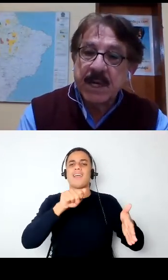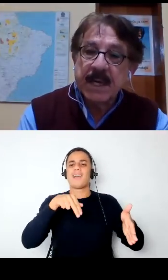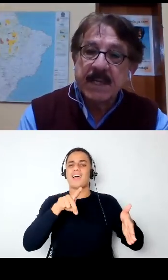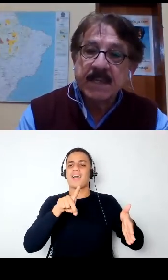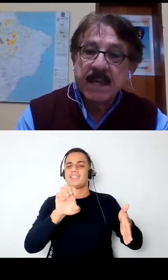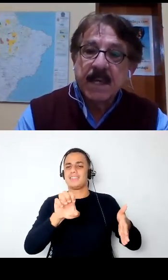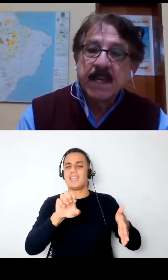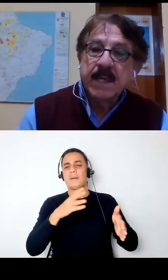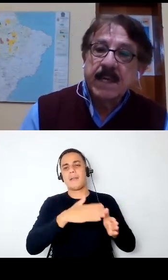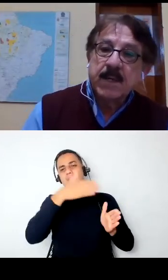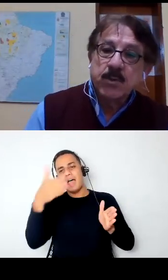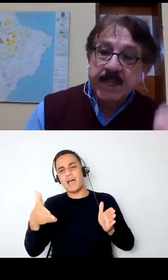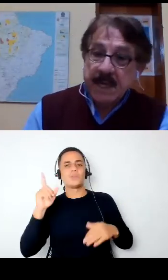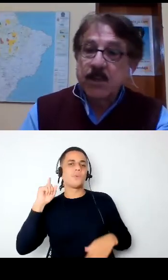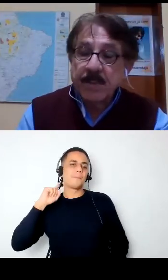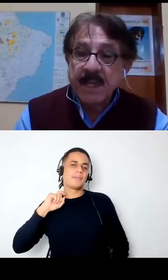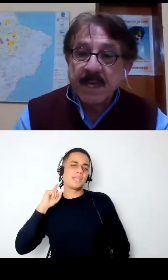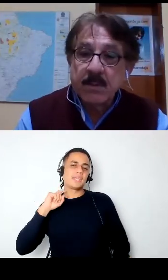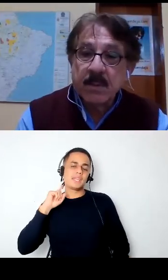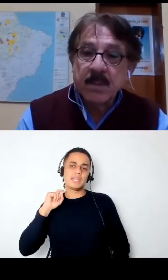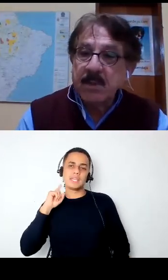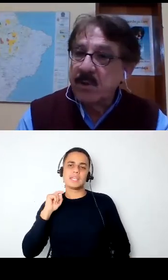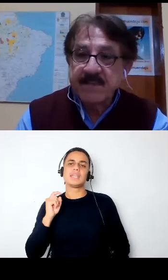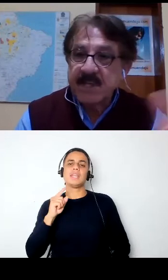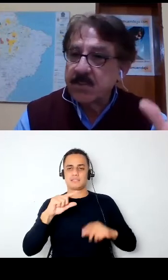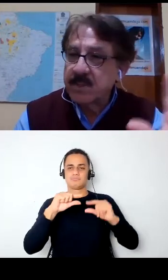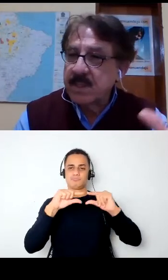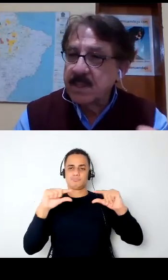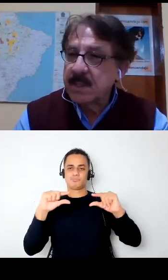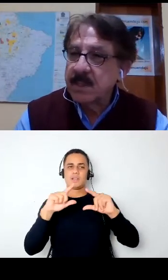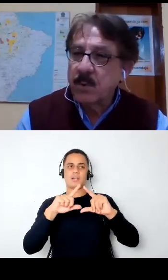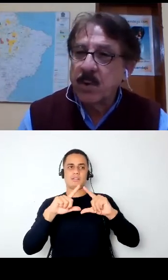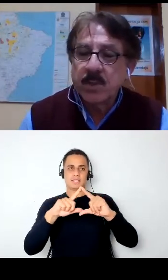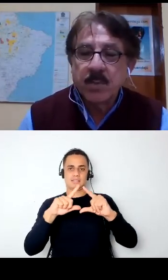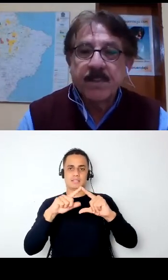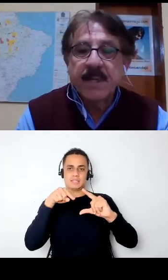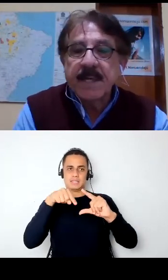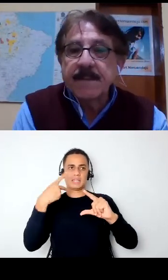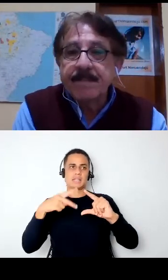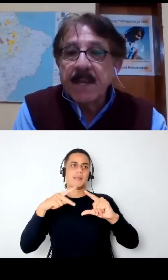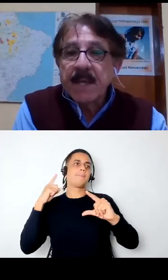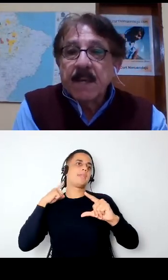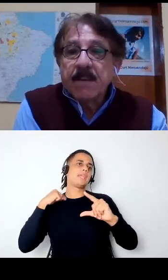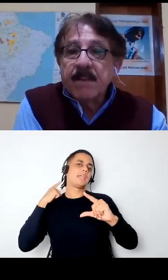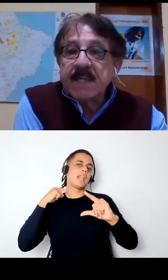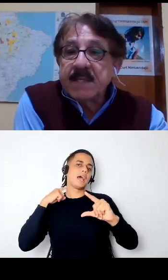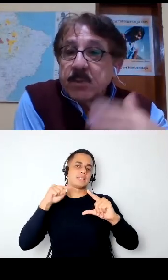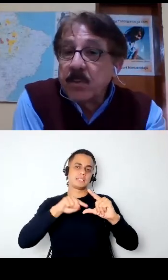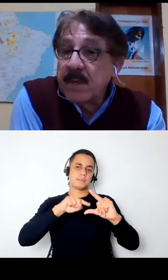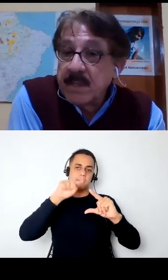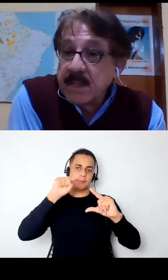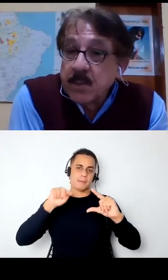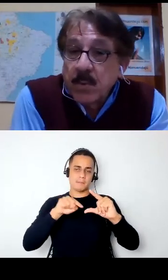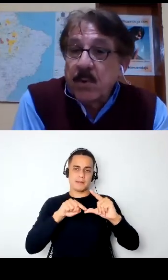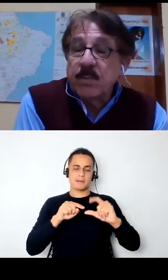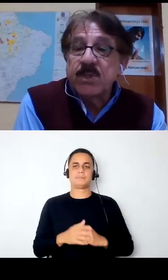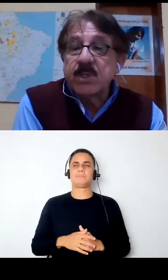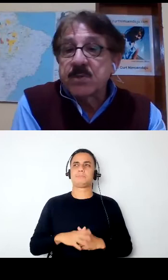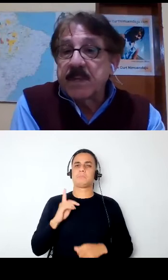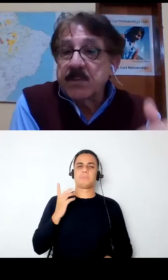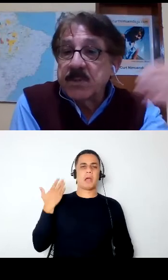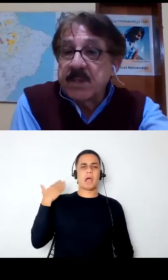Minas Gerais, no Triângulo Mineiro, em 1908, por aí, mas se